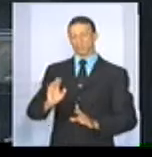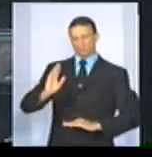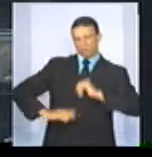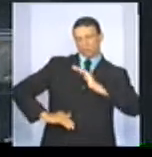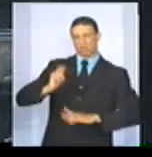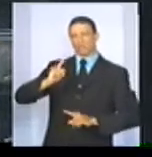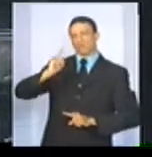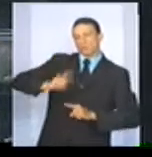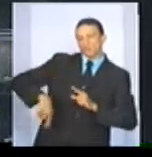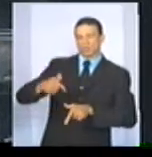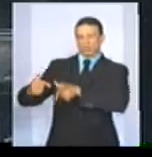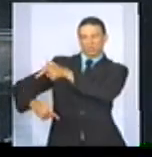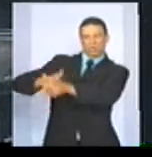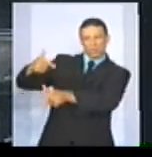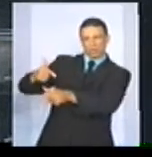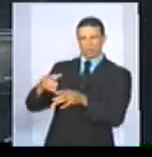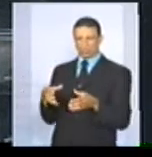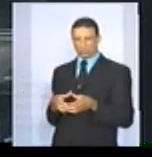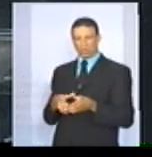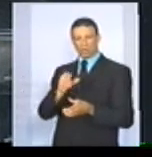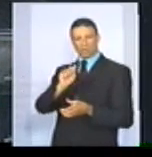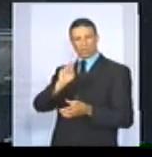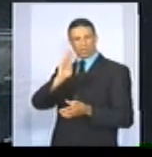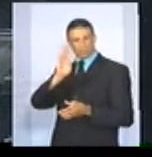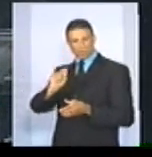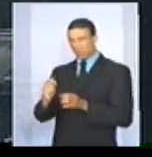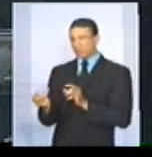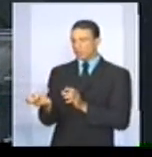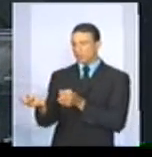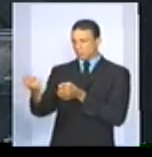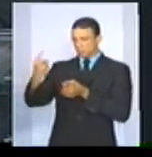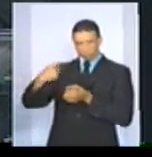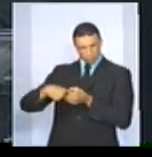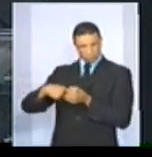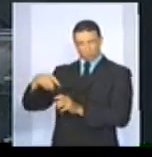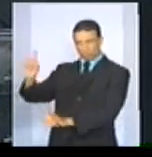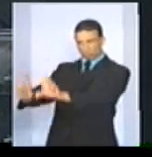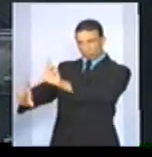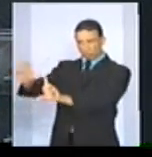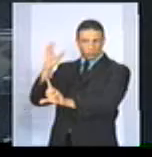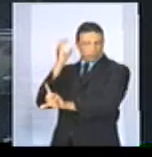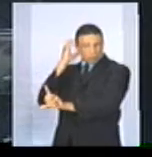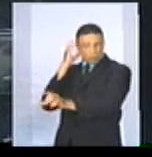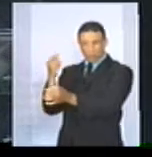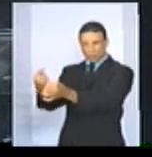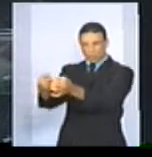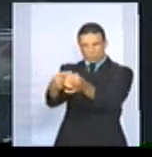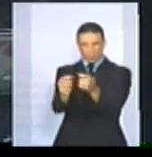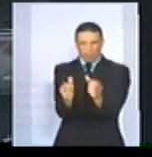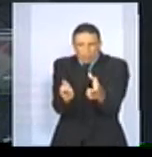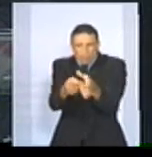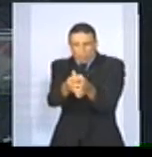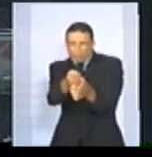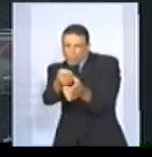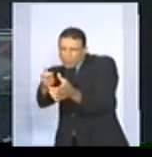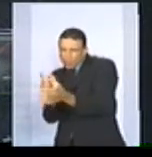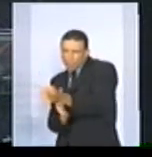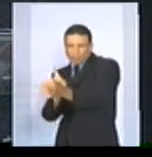efetivo de mercado dos afiliados da Abra como radiodifusores e, eventualmente, como pequenos prestadores de serviços de telecomunicação.